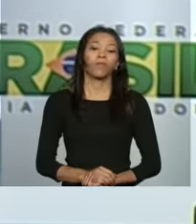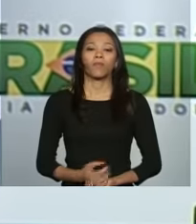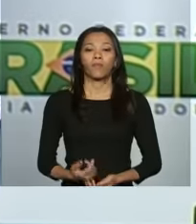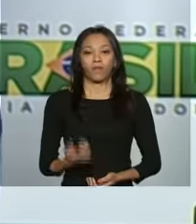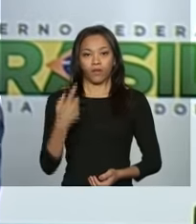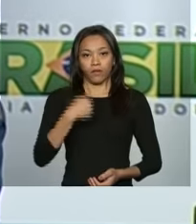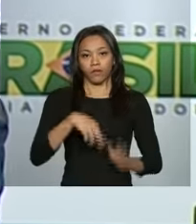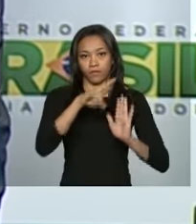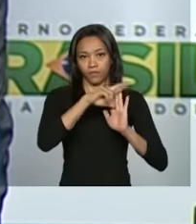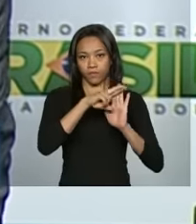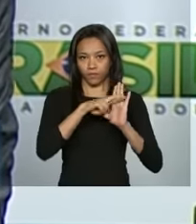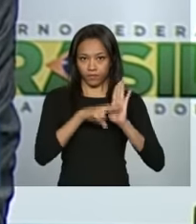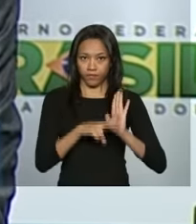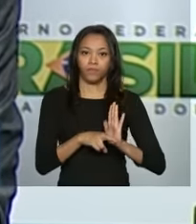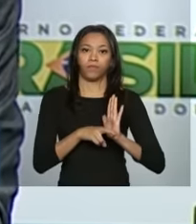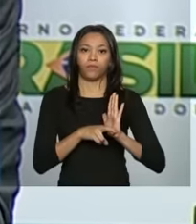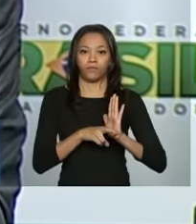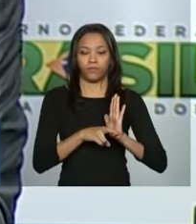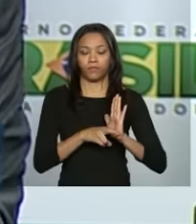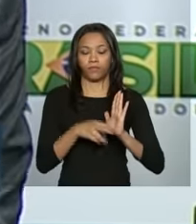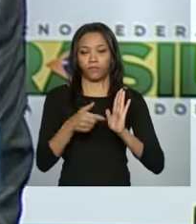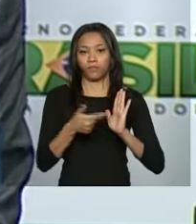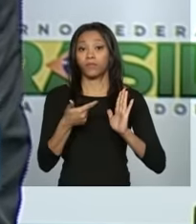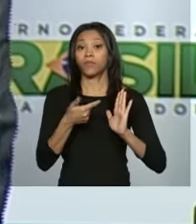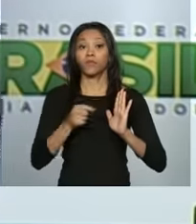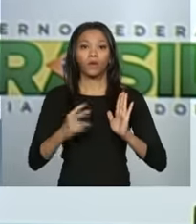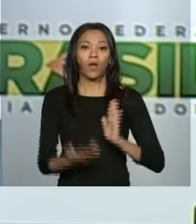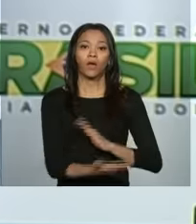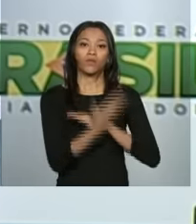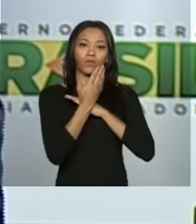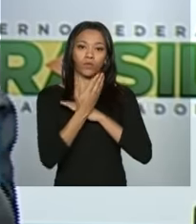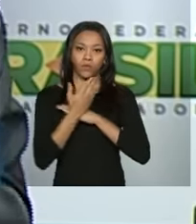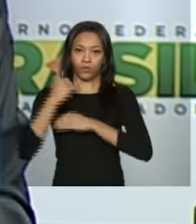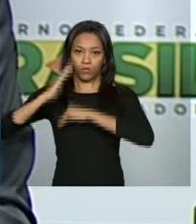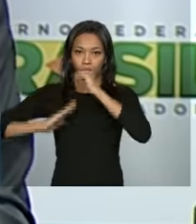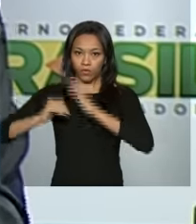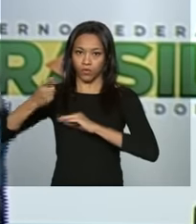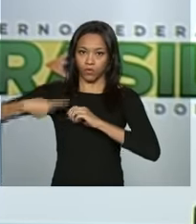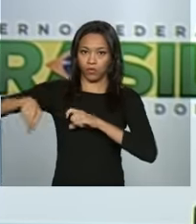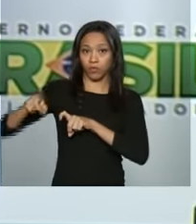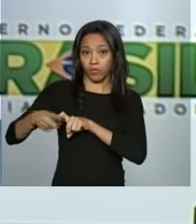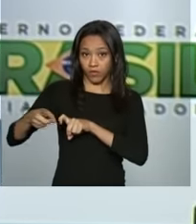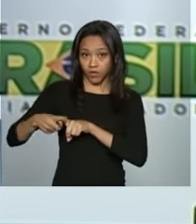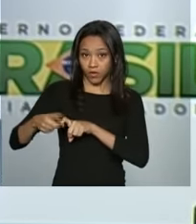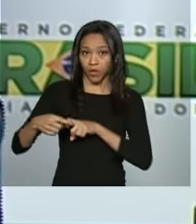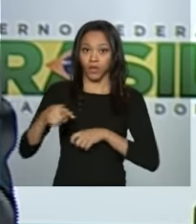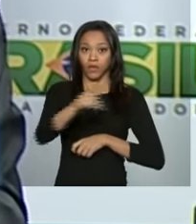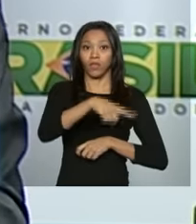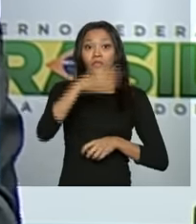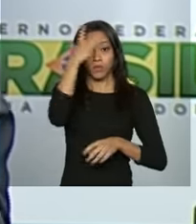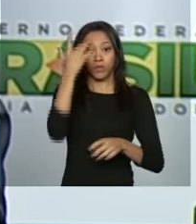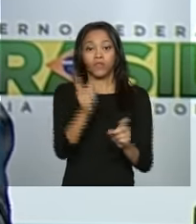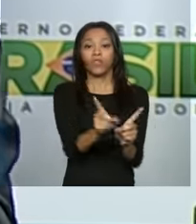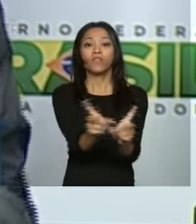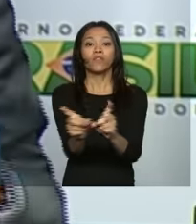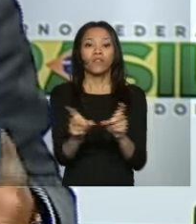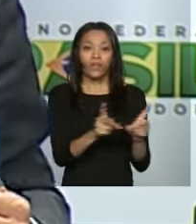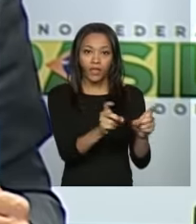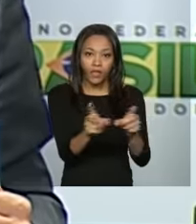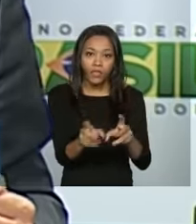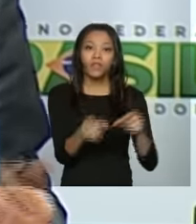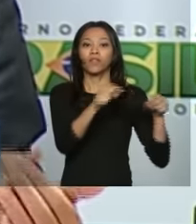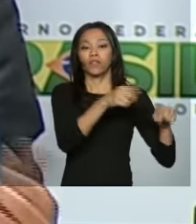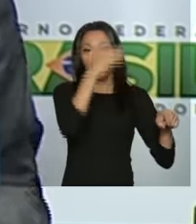que eh tanto o especialista fornecedor específico o instrumentador ou